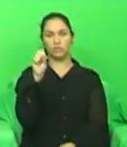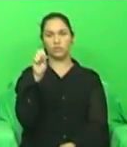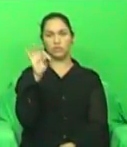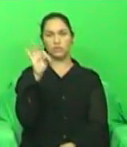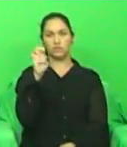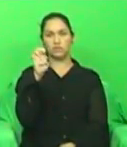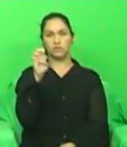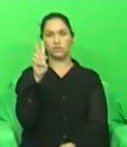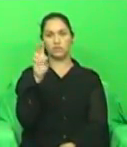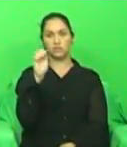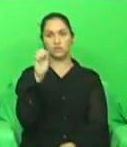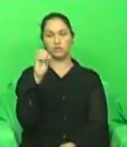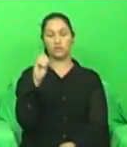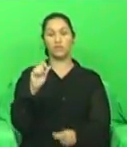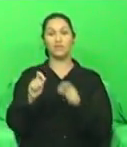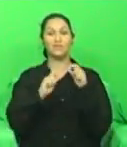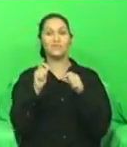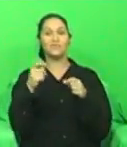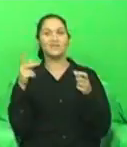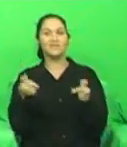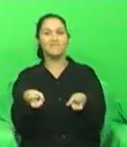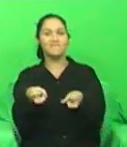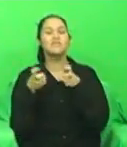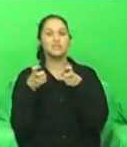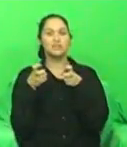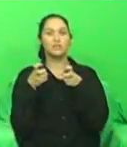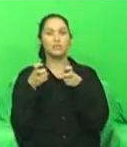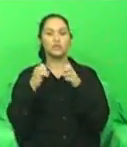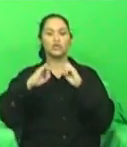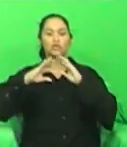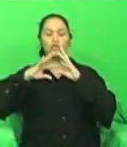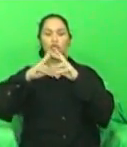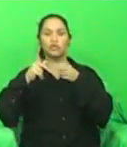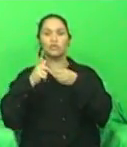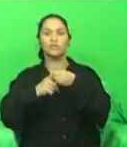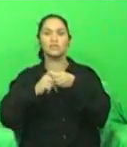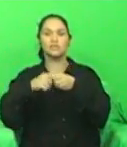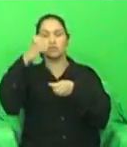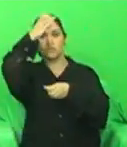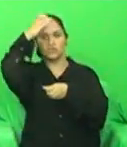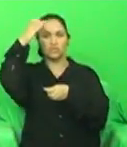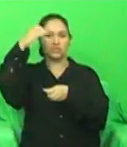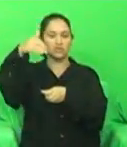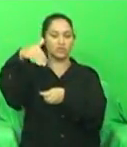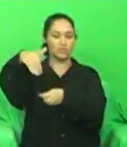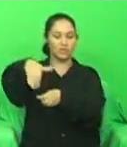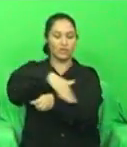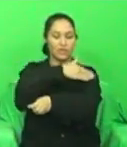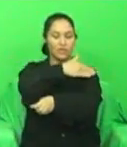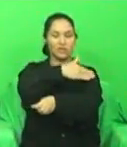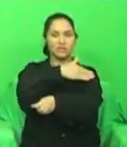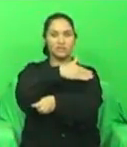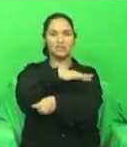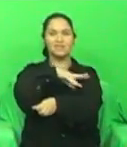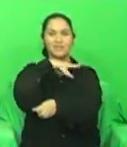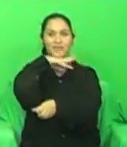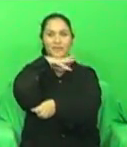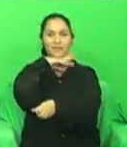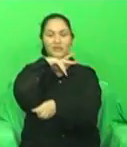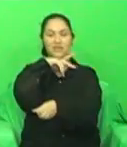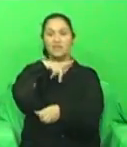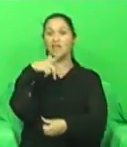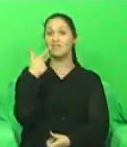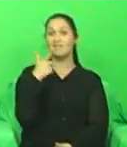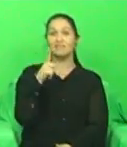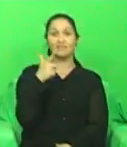a cidade inteira está tudo esburacado melhor do filme e lá uma vergonha não tem uma máquina que paz